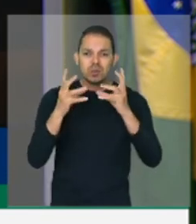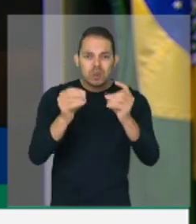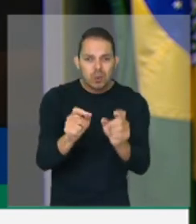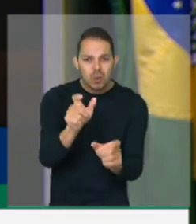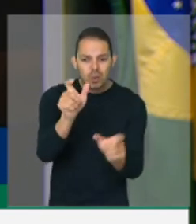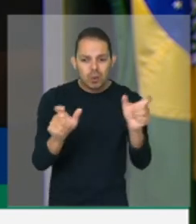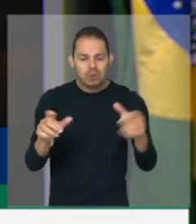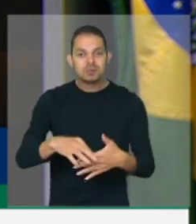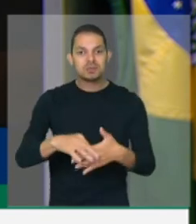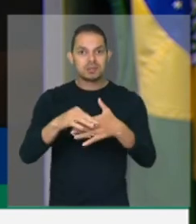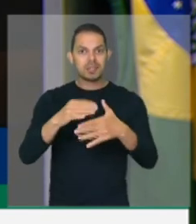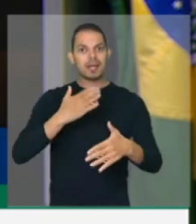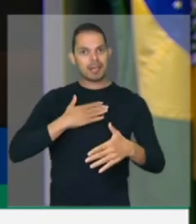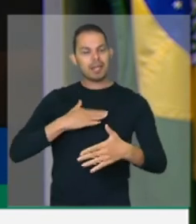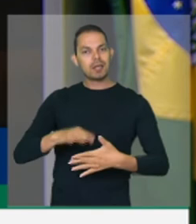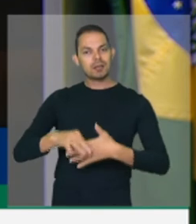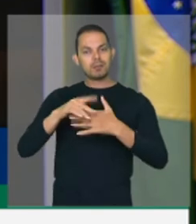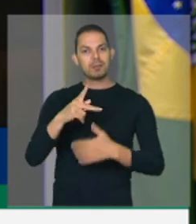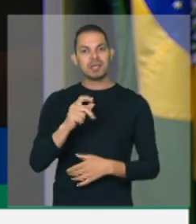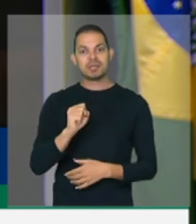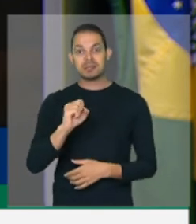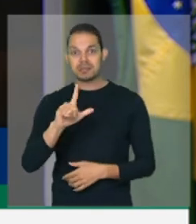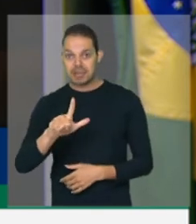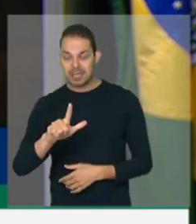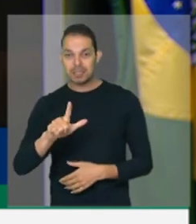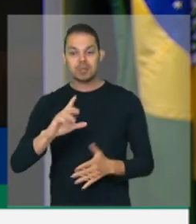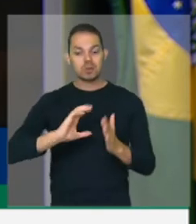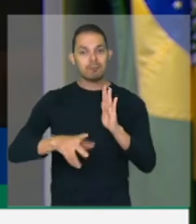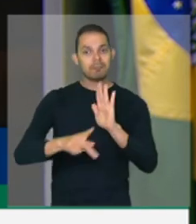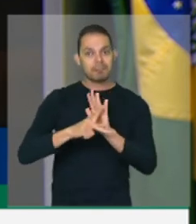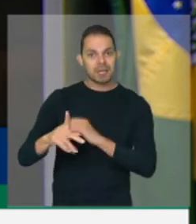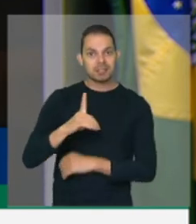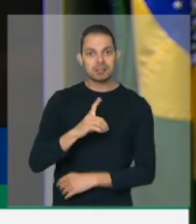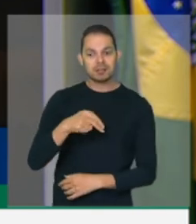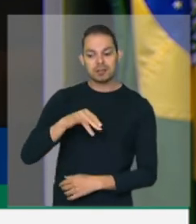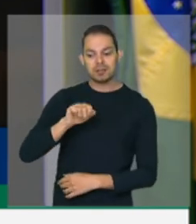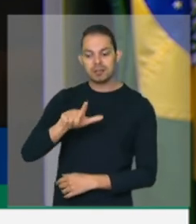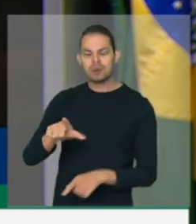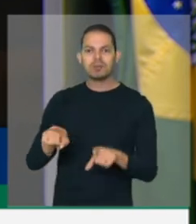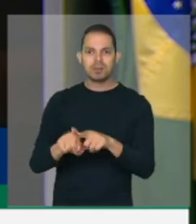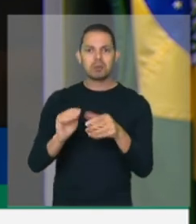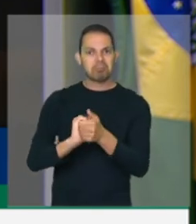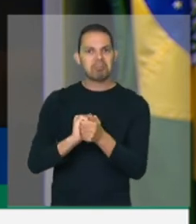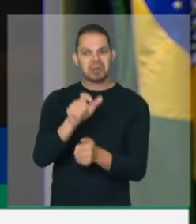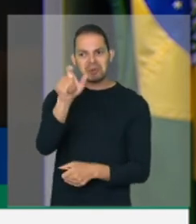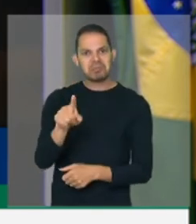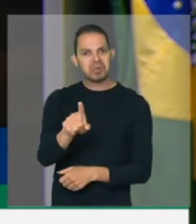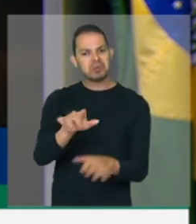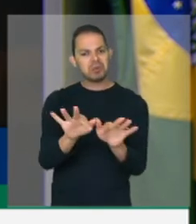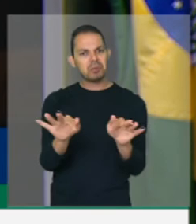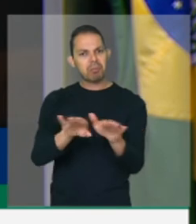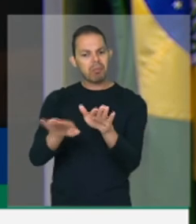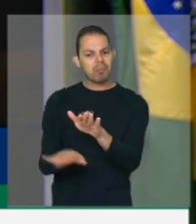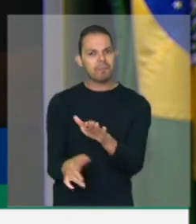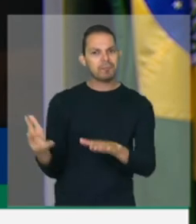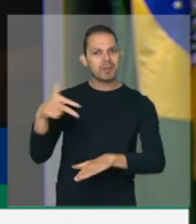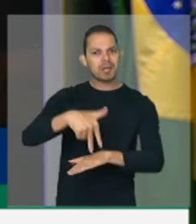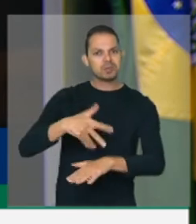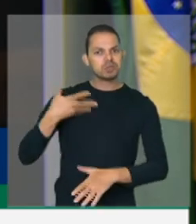por ser o líder do PSL, o líder do partido do deputado Daniel, e até cumprimentando ele pela humildade de vir aqui